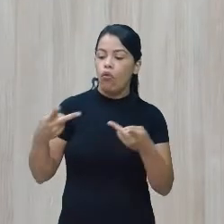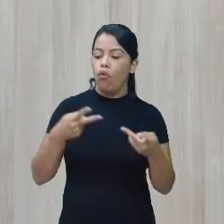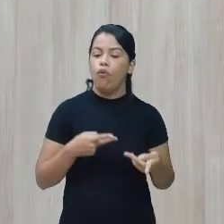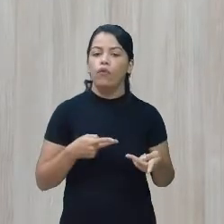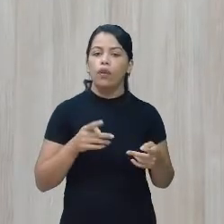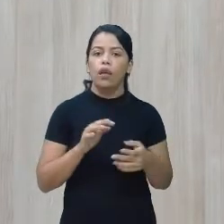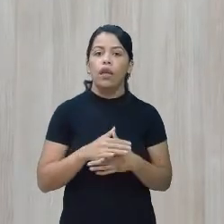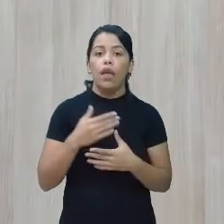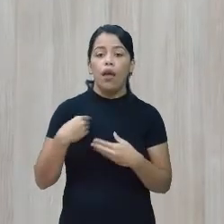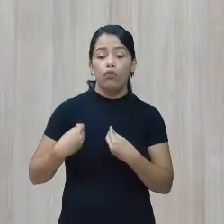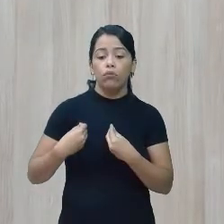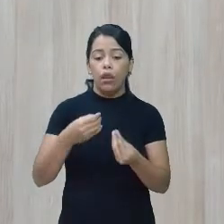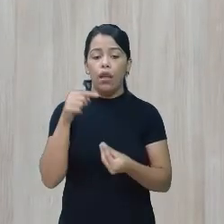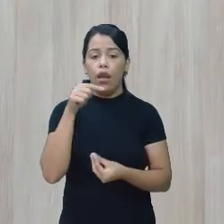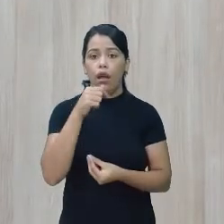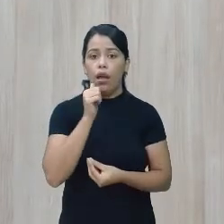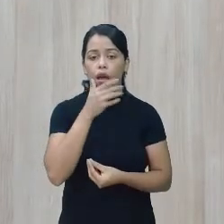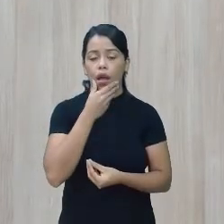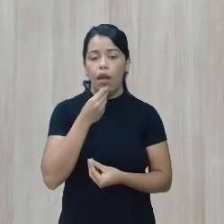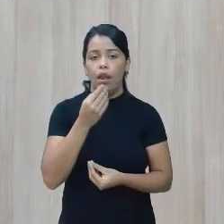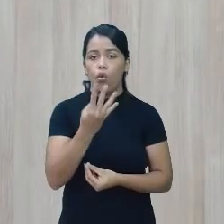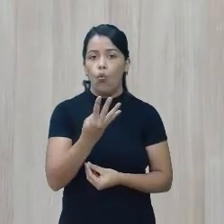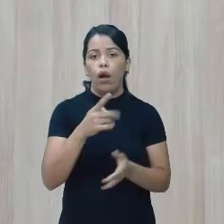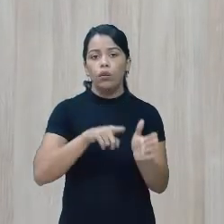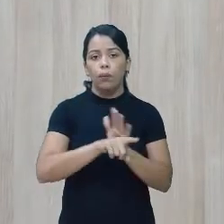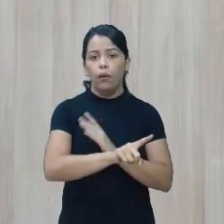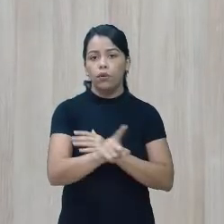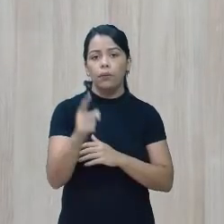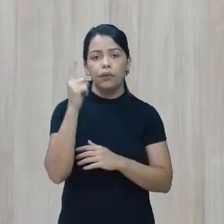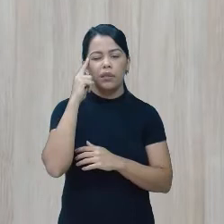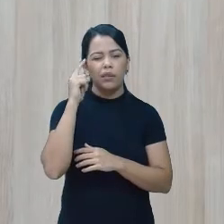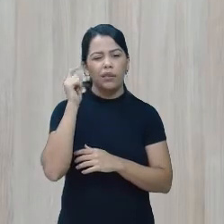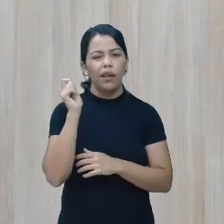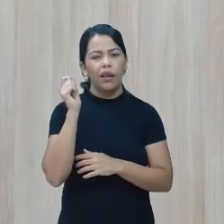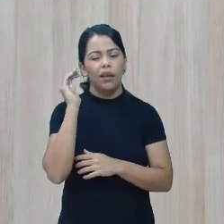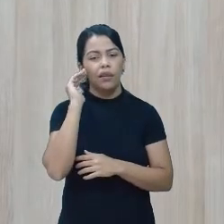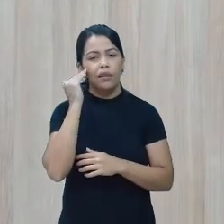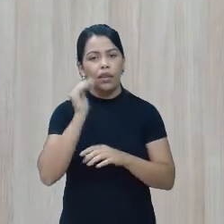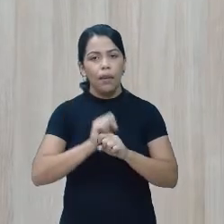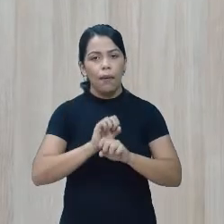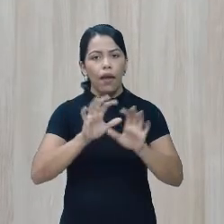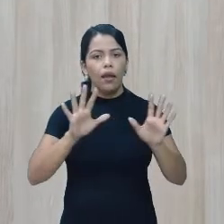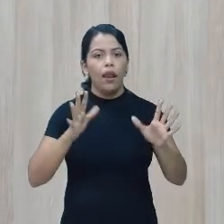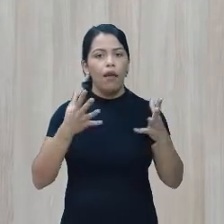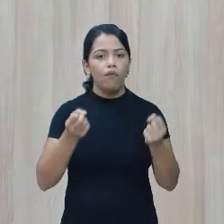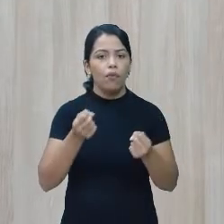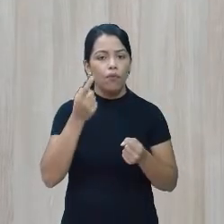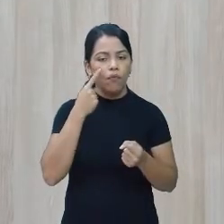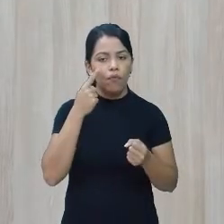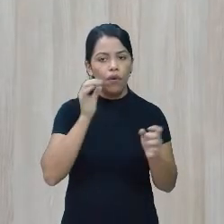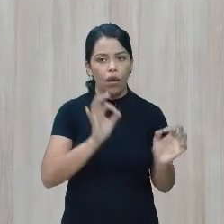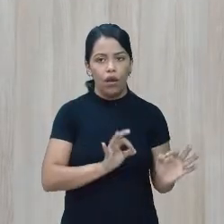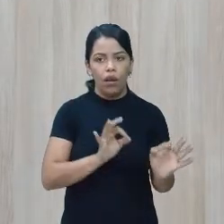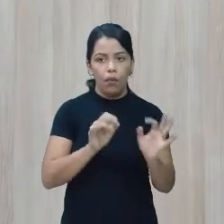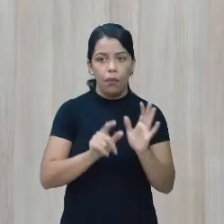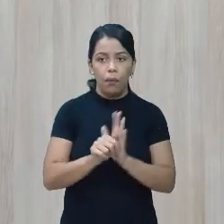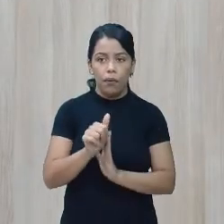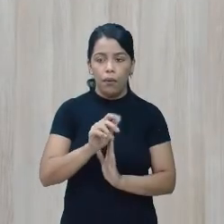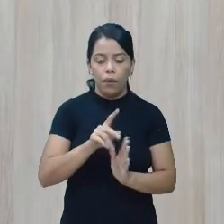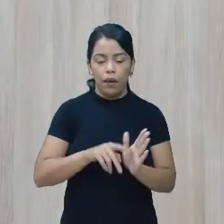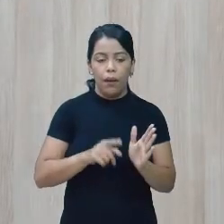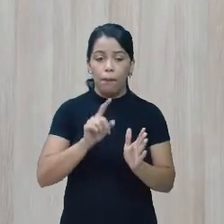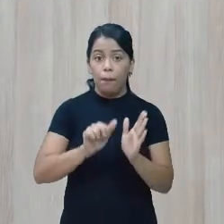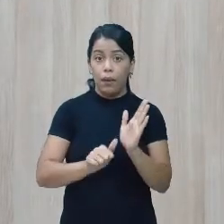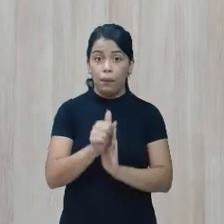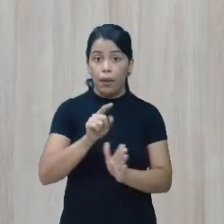4 perguntas para a gente poder pensar e entender mais. Eu pedi para ele respostas bem rapidinhas. Então, vamos lá, né, para a primeira pergunta. Né?